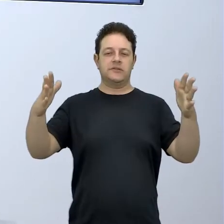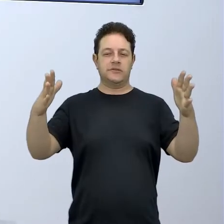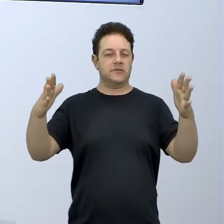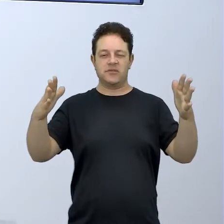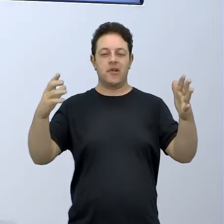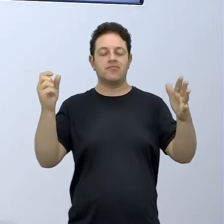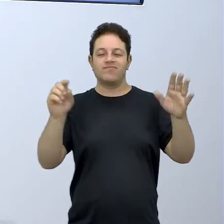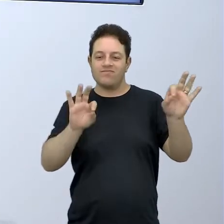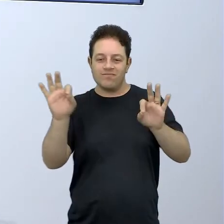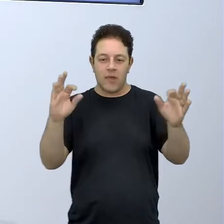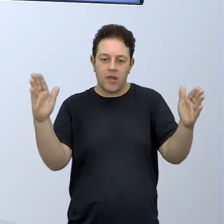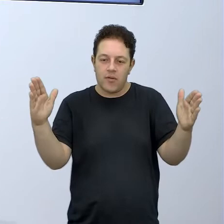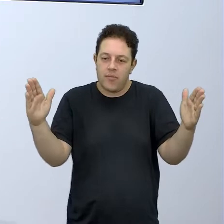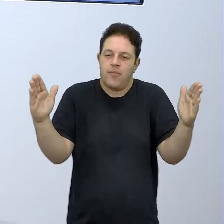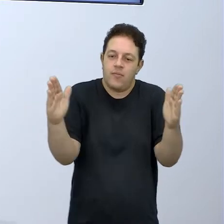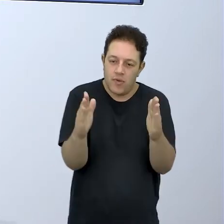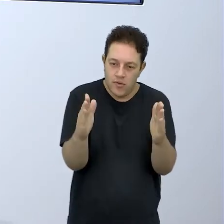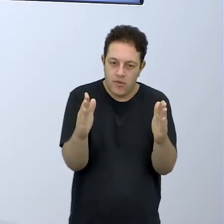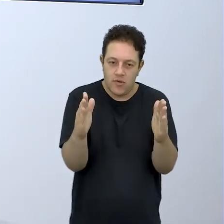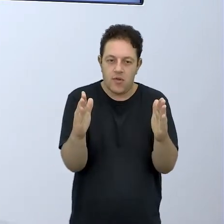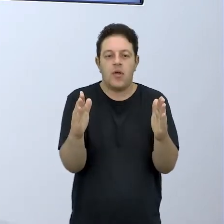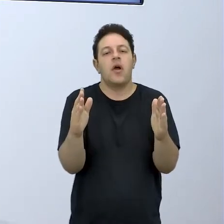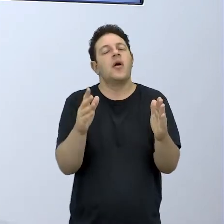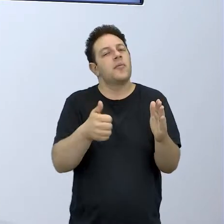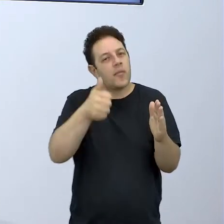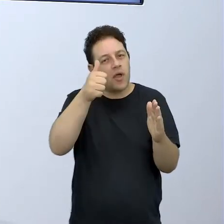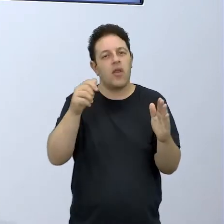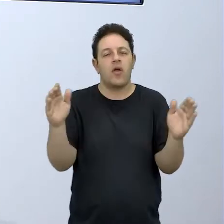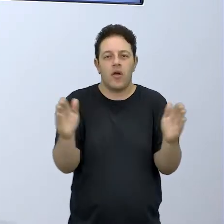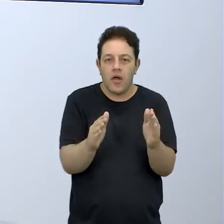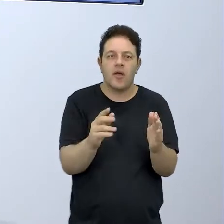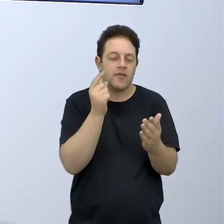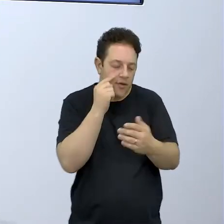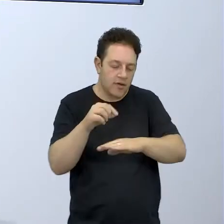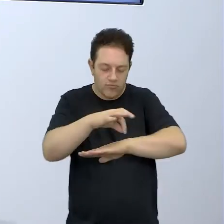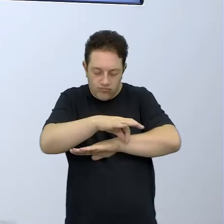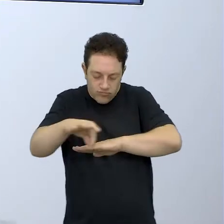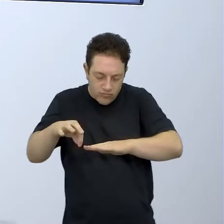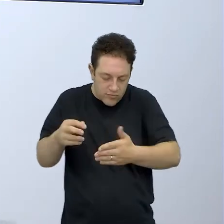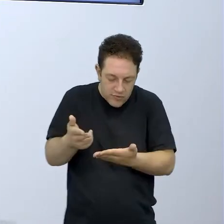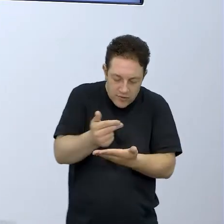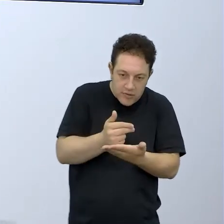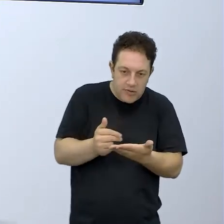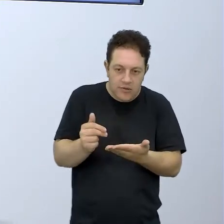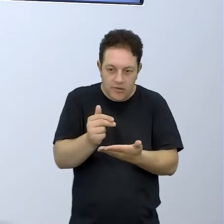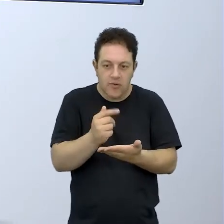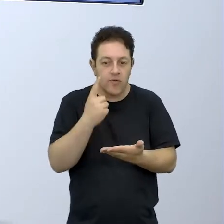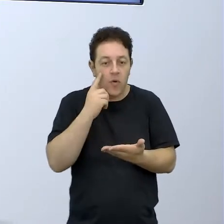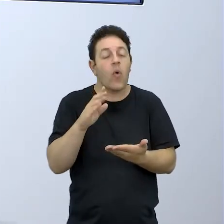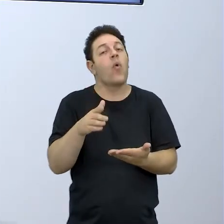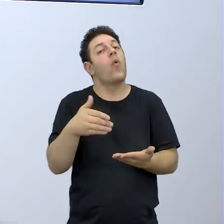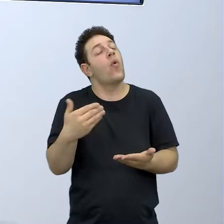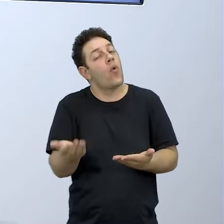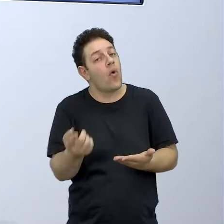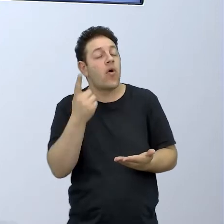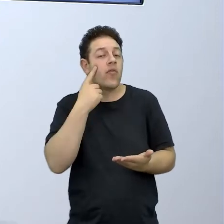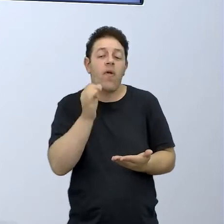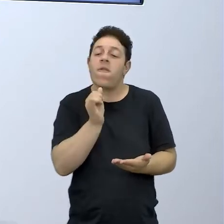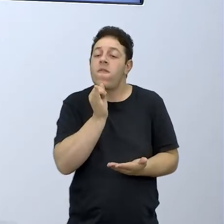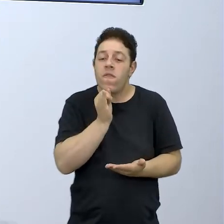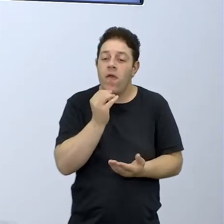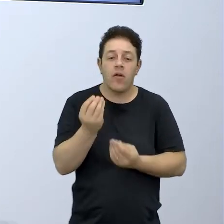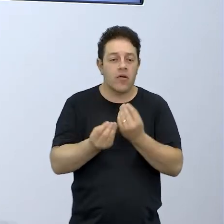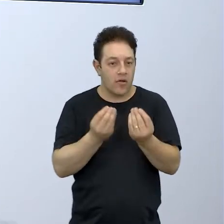idealizando, ou a casa que existe, a gente vai fazer numa escala menor, desenhada, ou então a gente vai fazer um protótipo,